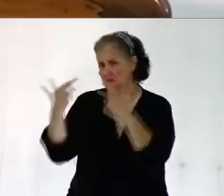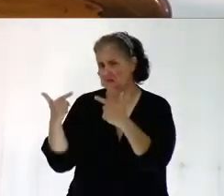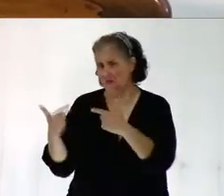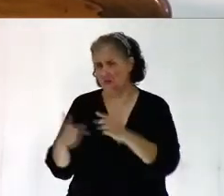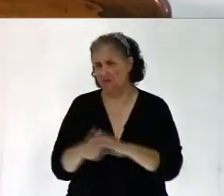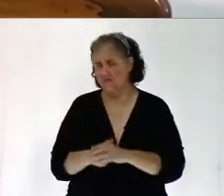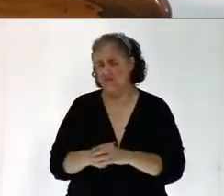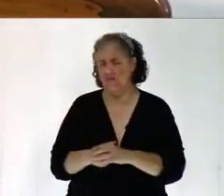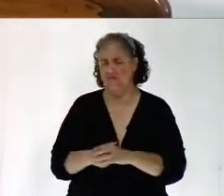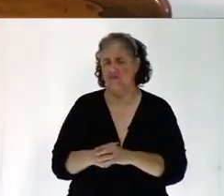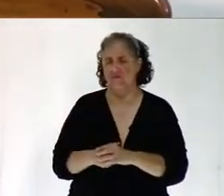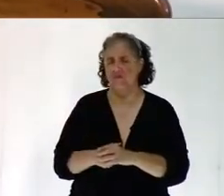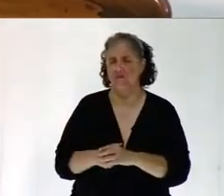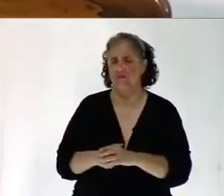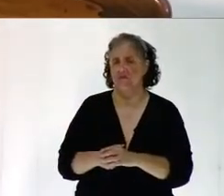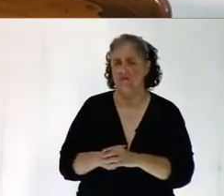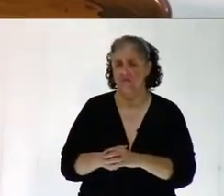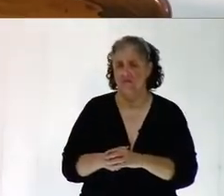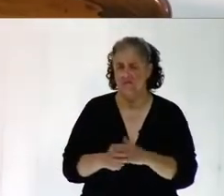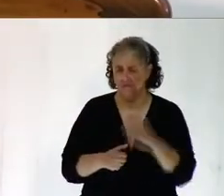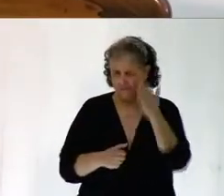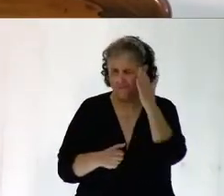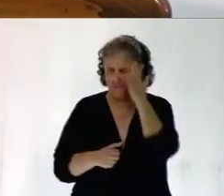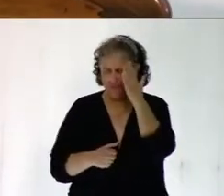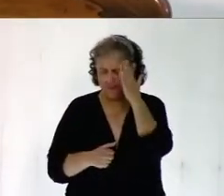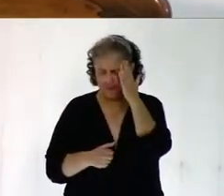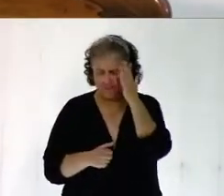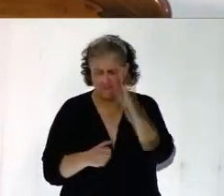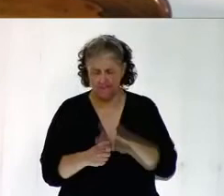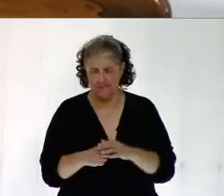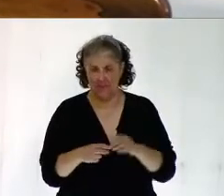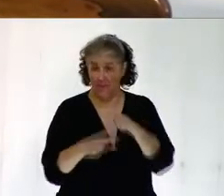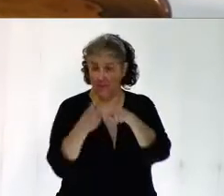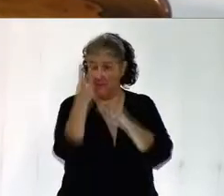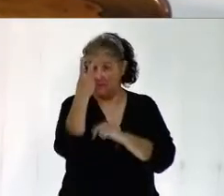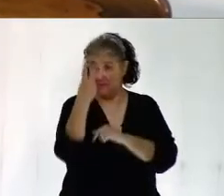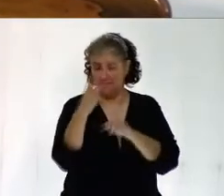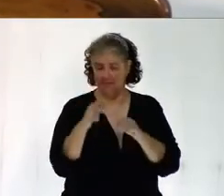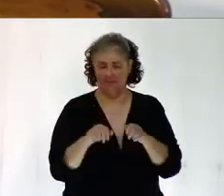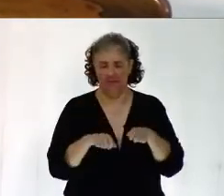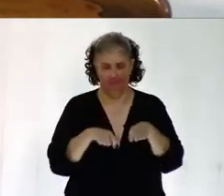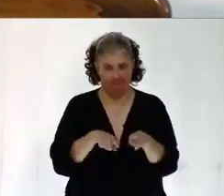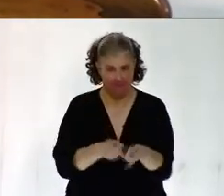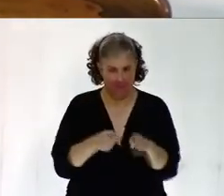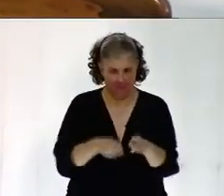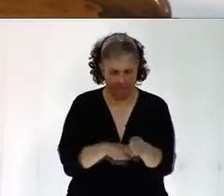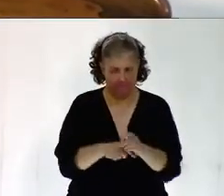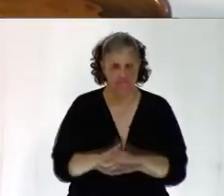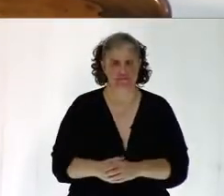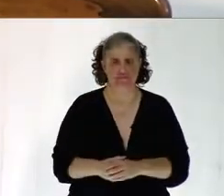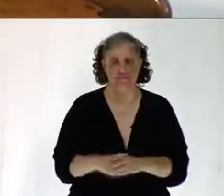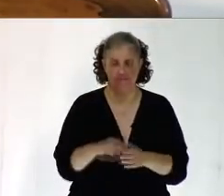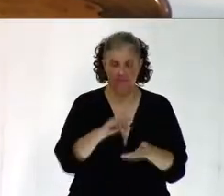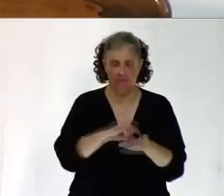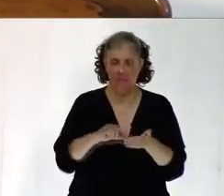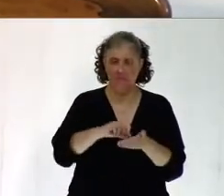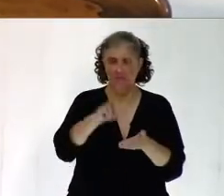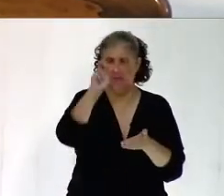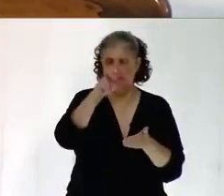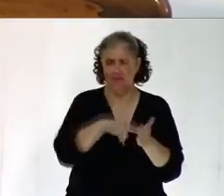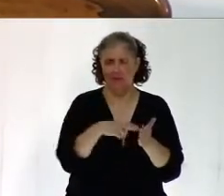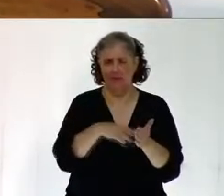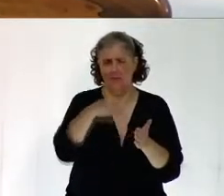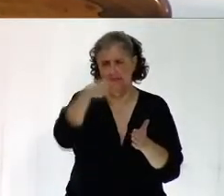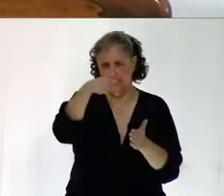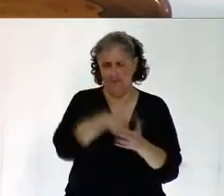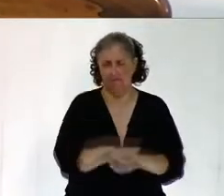tentação e vamos pensar vamos para segunda tentação segunda tentação estava os versículos 5 a 7